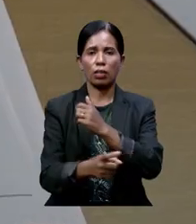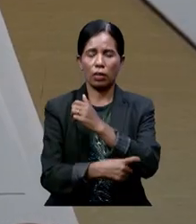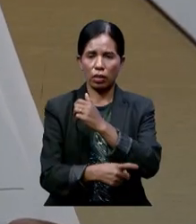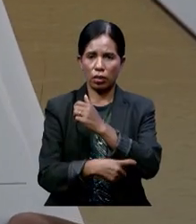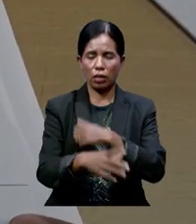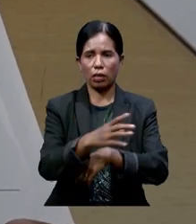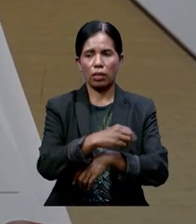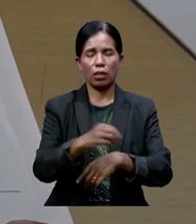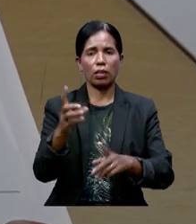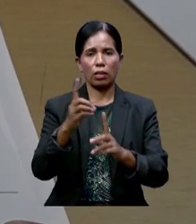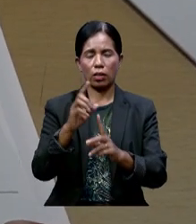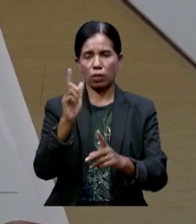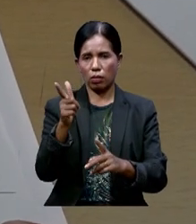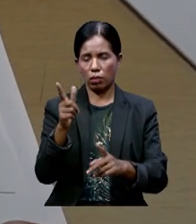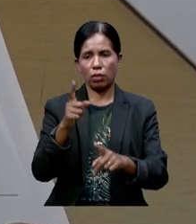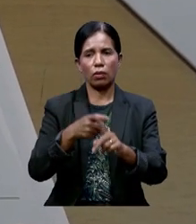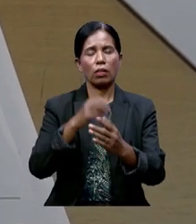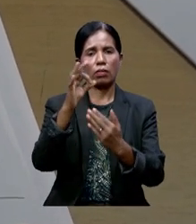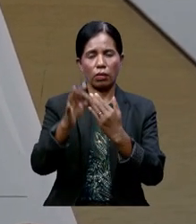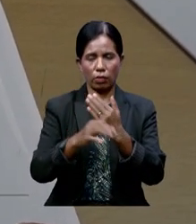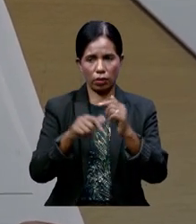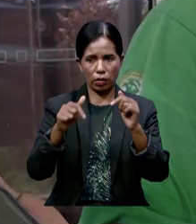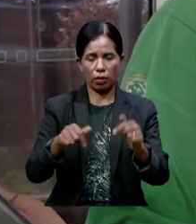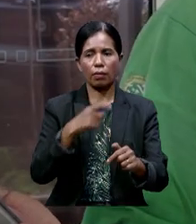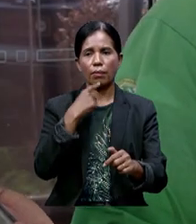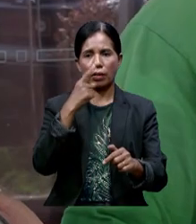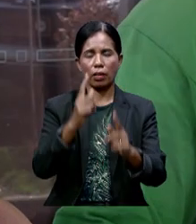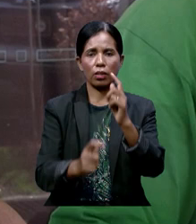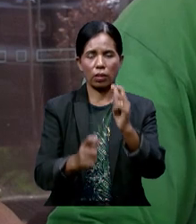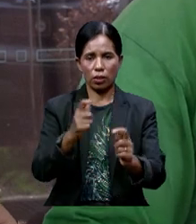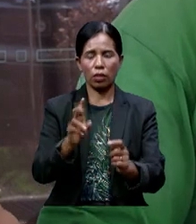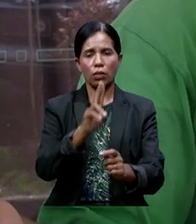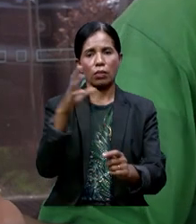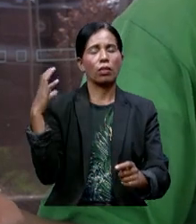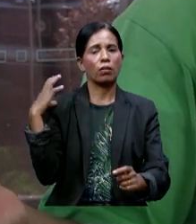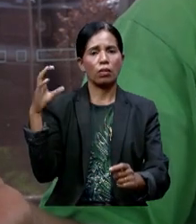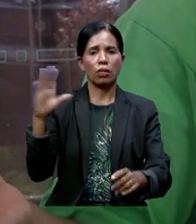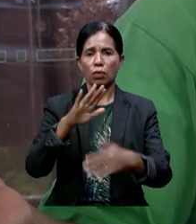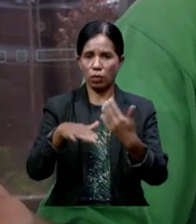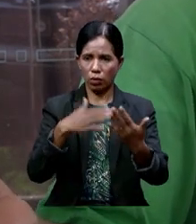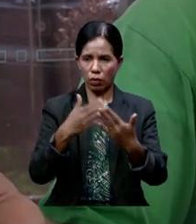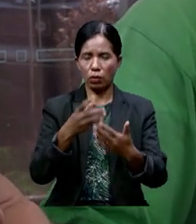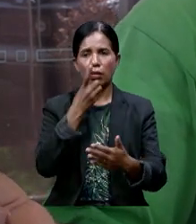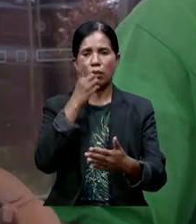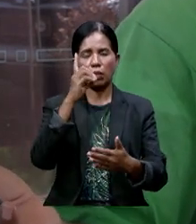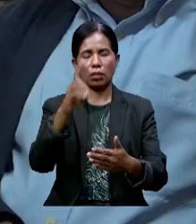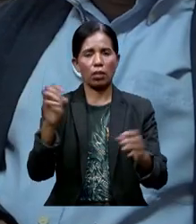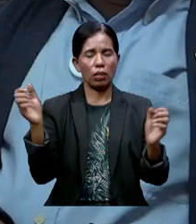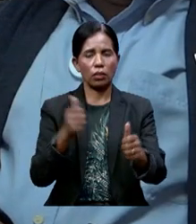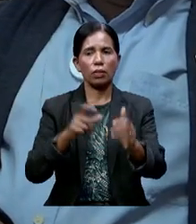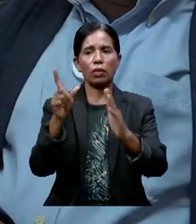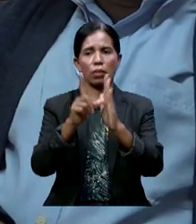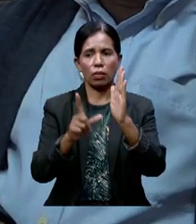inconstitucional e alora um granulo fulano fevereiro, né, patrocínio até tem tribunal recurso usa a competência tomac que declara inconstitucional ba